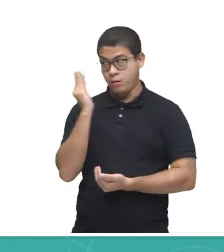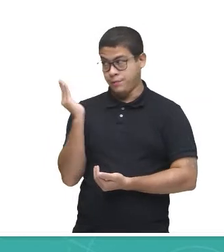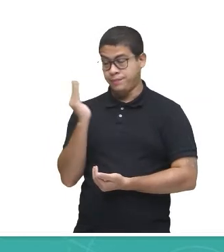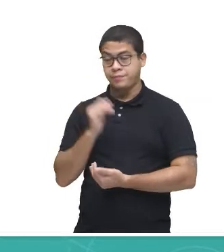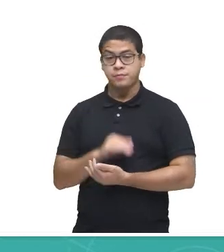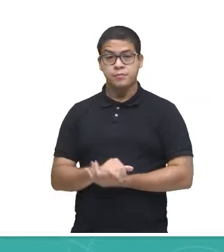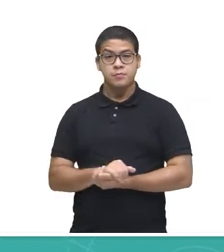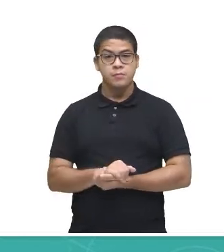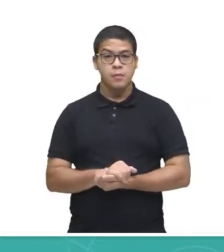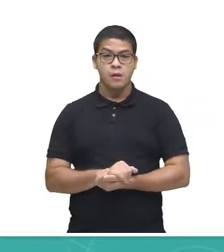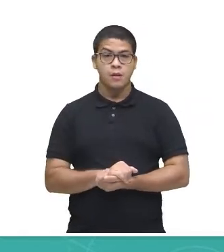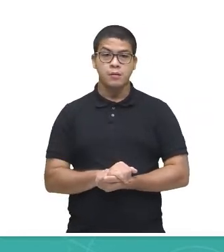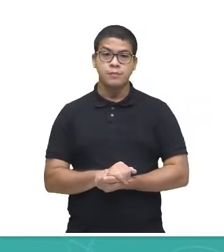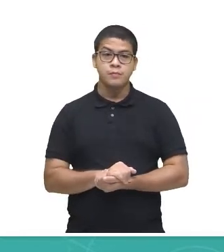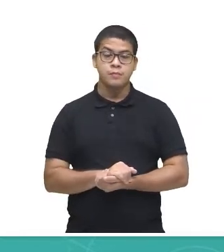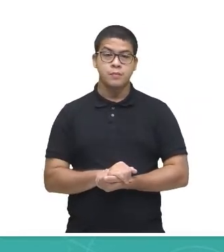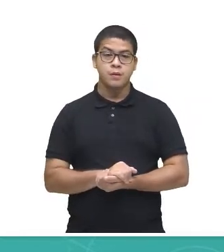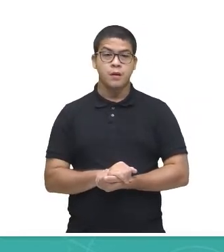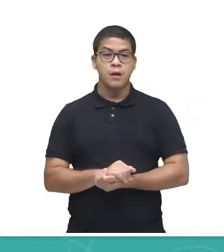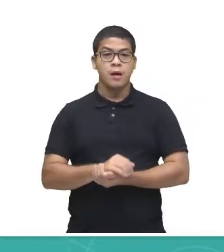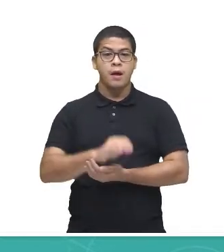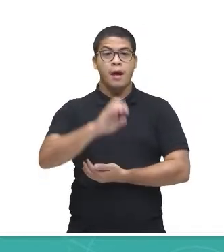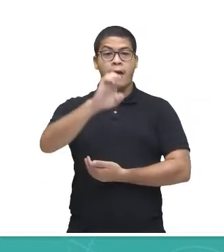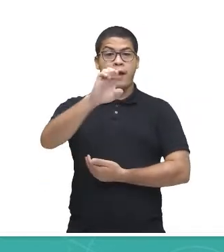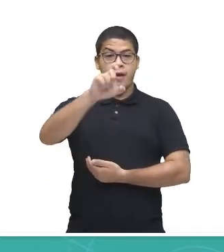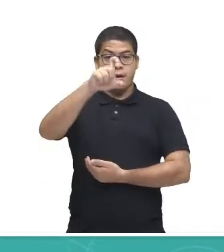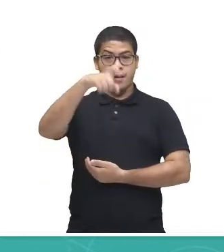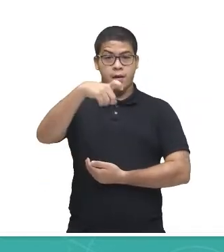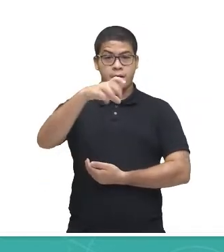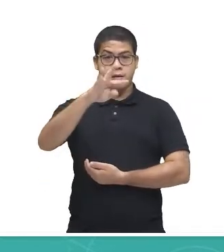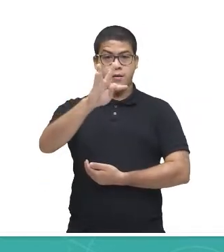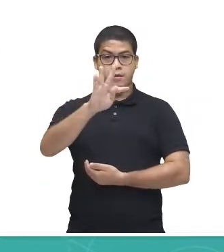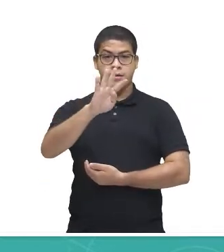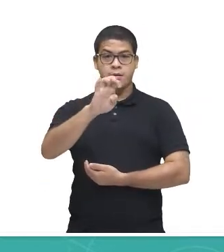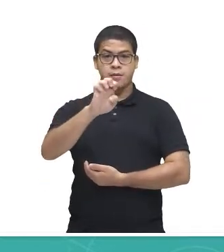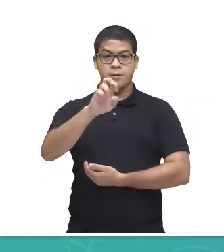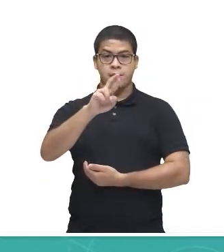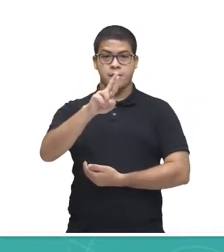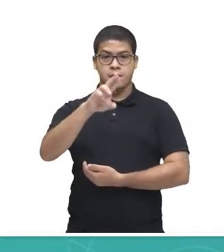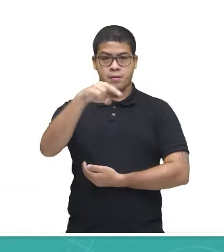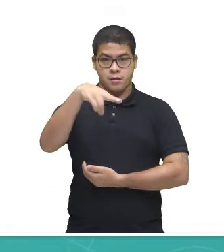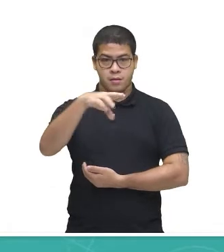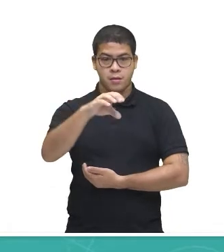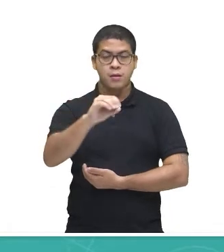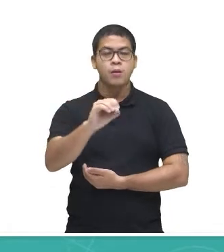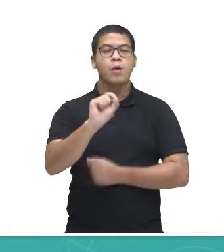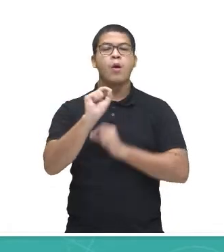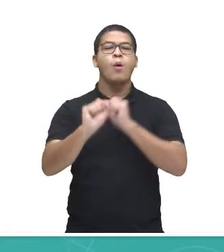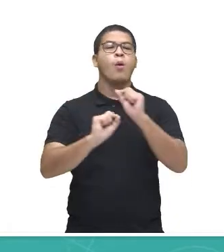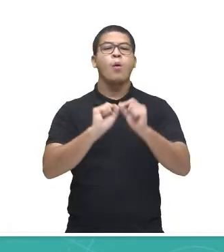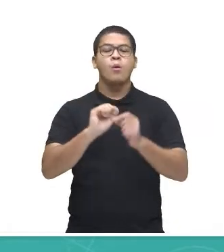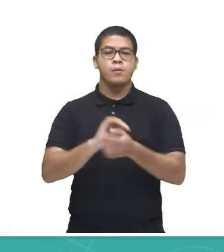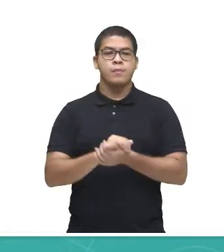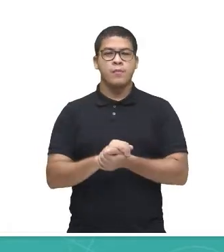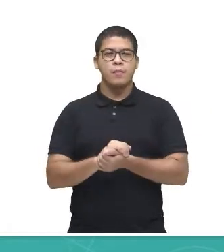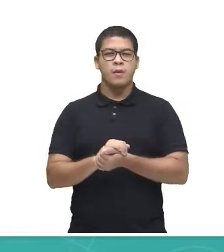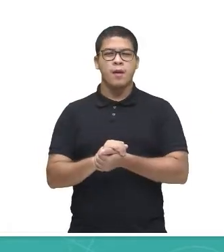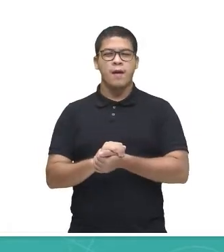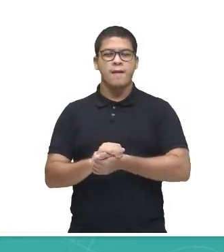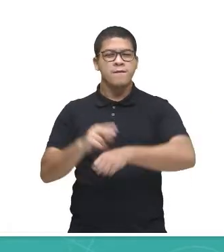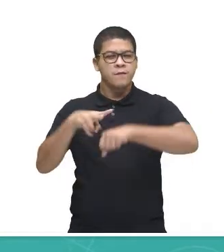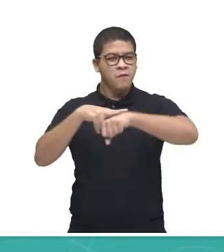reparem, os ângulos externos, que são os ângulos que estão representados aí em verde, tá